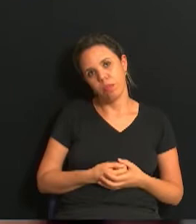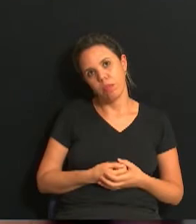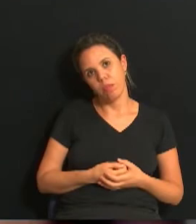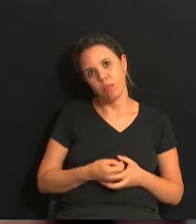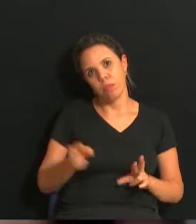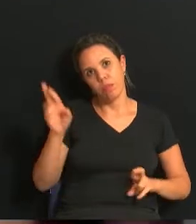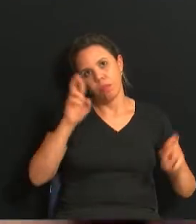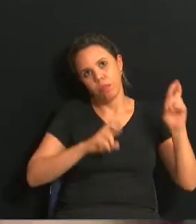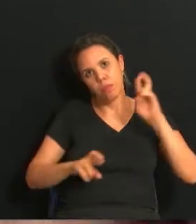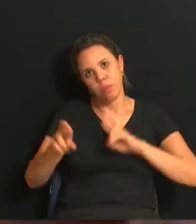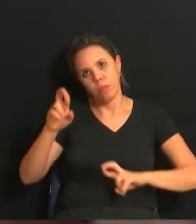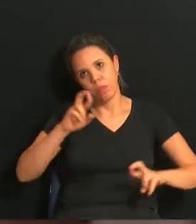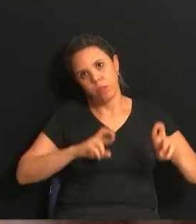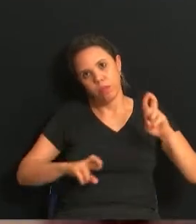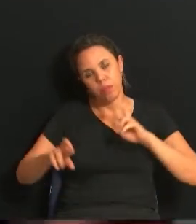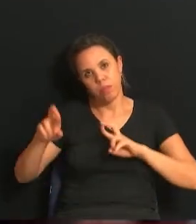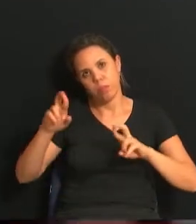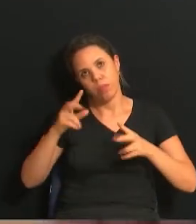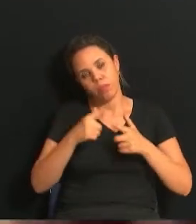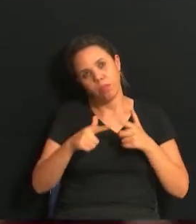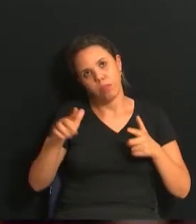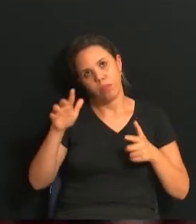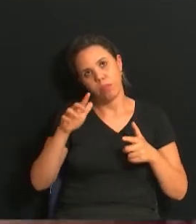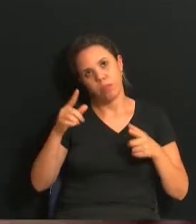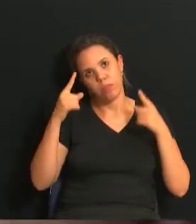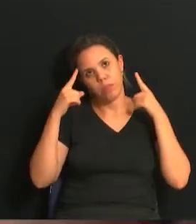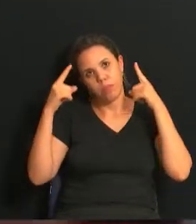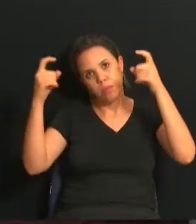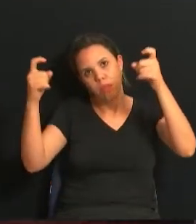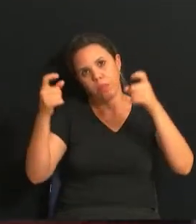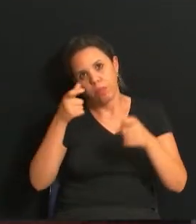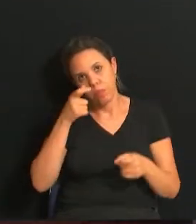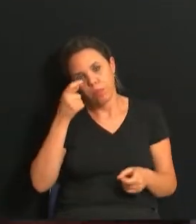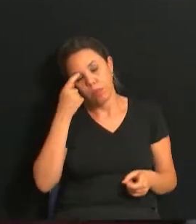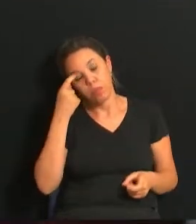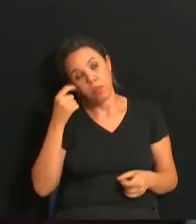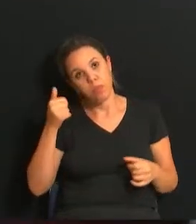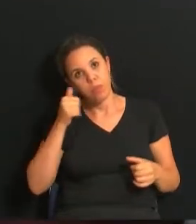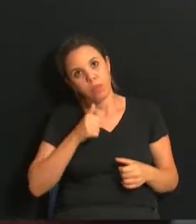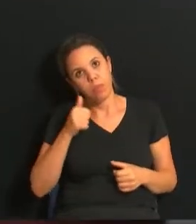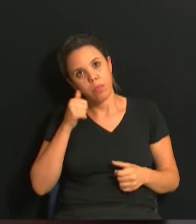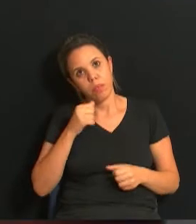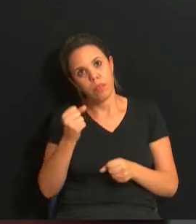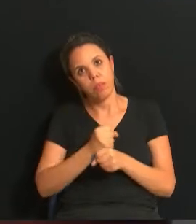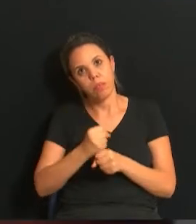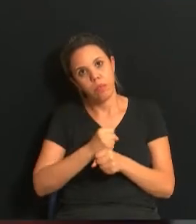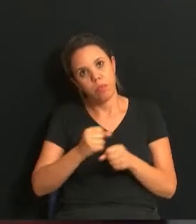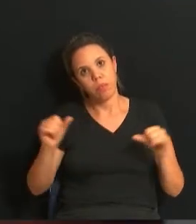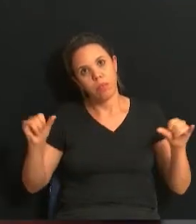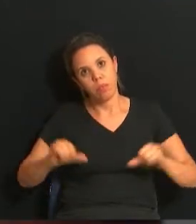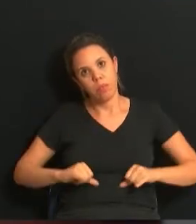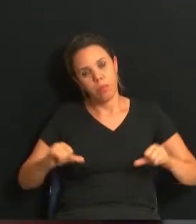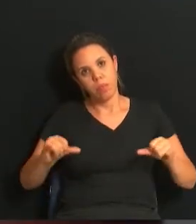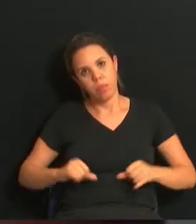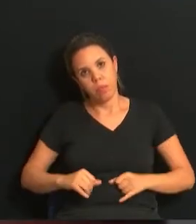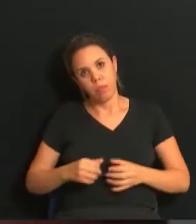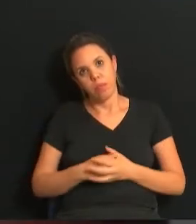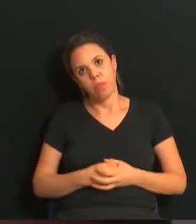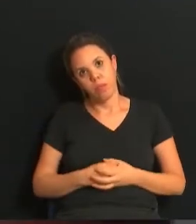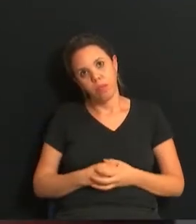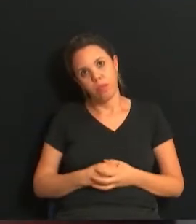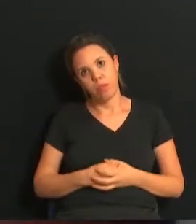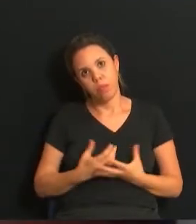verificar uma situação, um ato de violência, a gente vê que essas mulheres já estão há anos sofrendo, né, esse tipo,